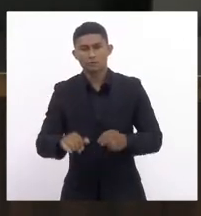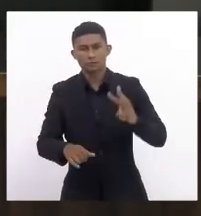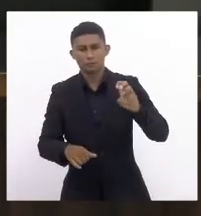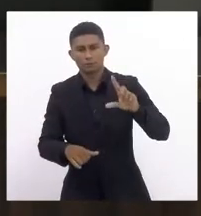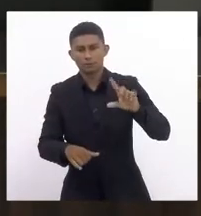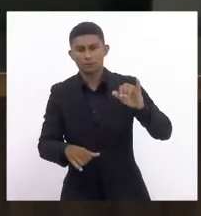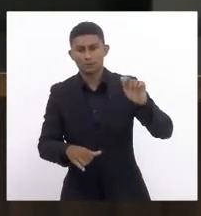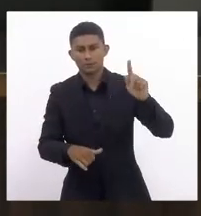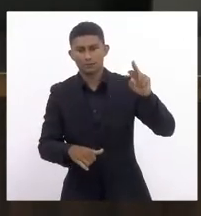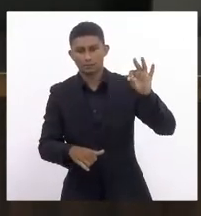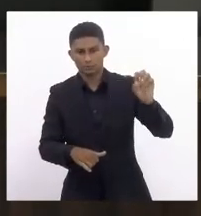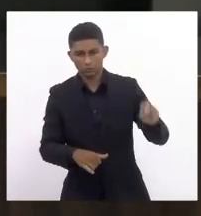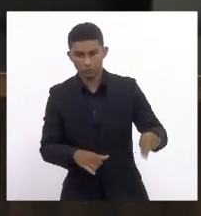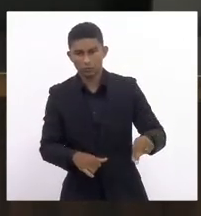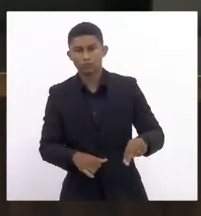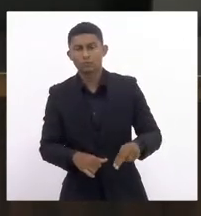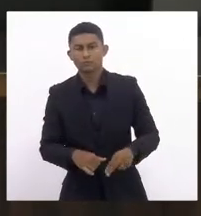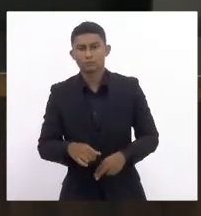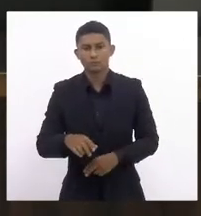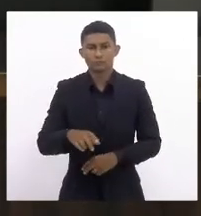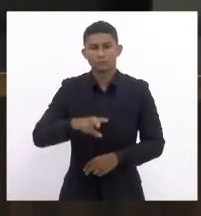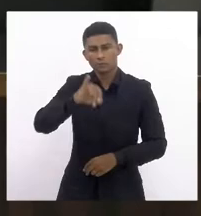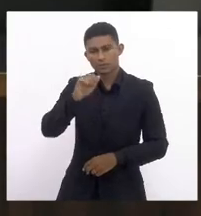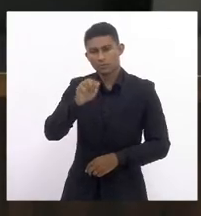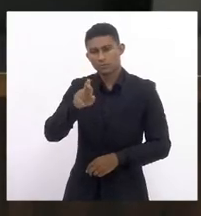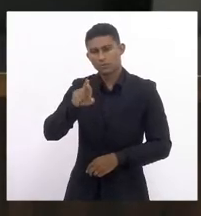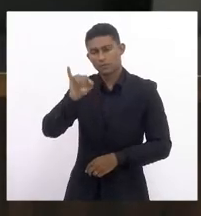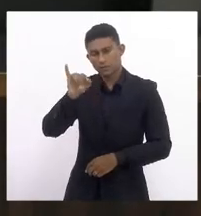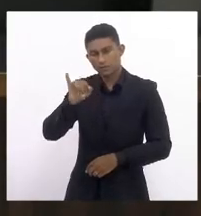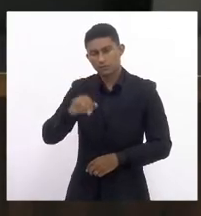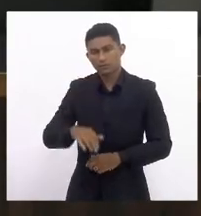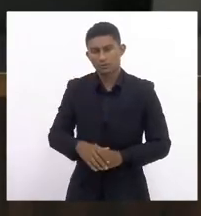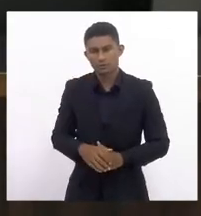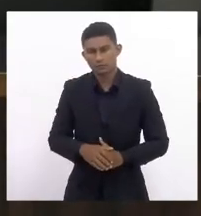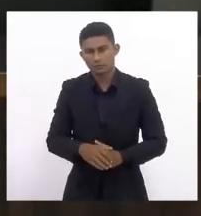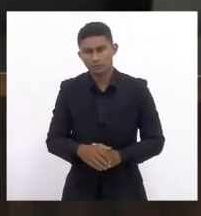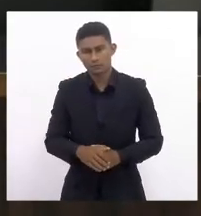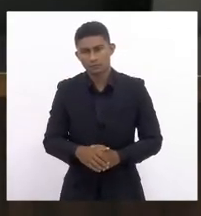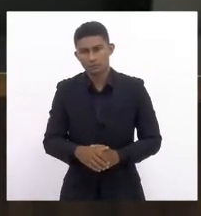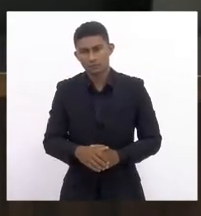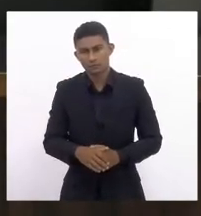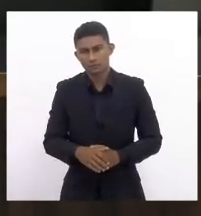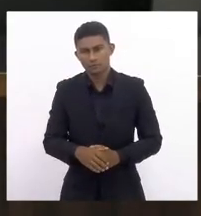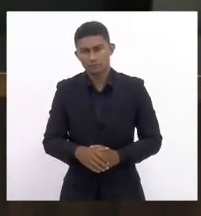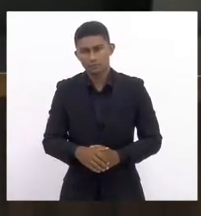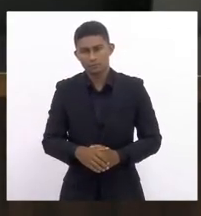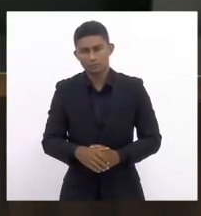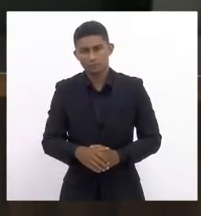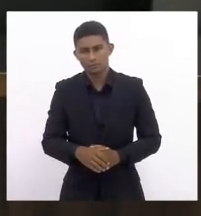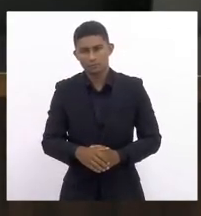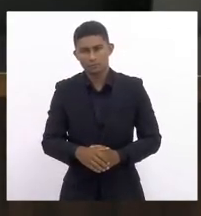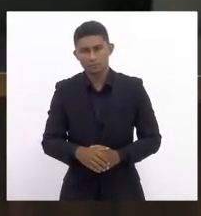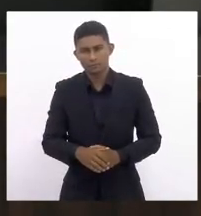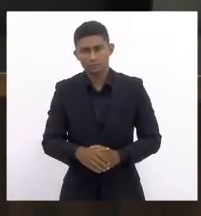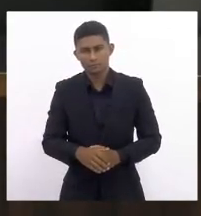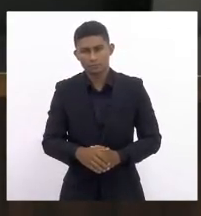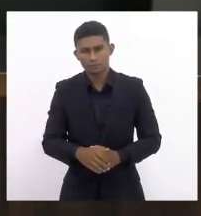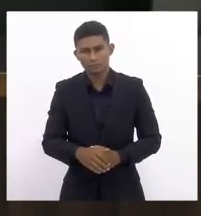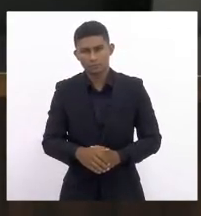José. Deputado Jari. A vontade, só qualquer coisa, eu espero. Eu presidente já votou. Aqui. Não, não, não vai. Não.